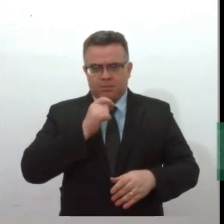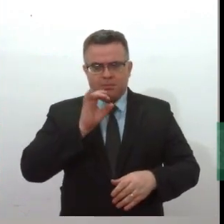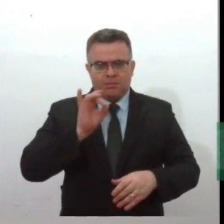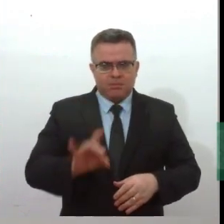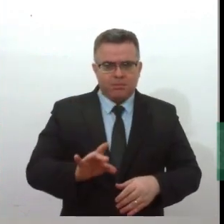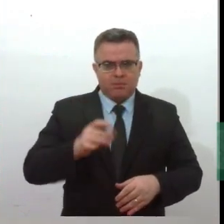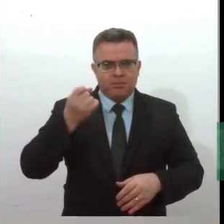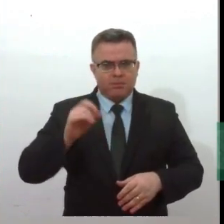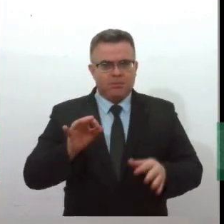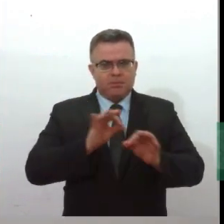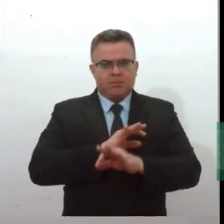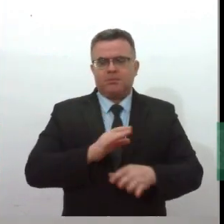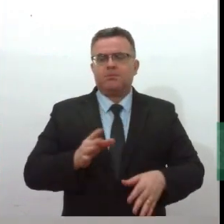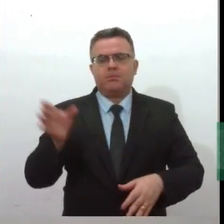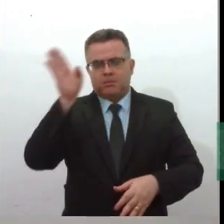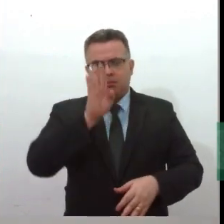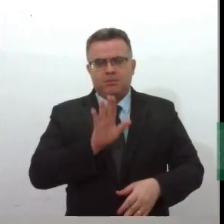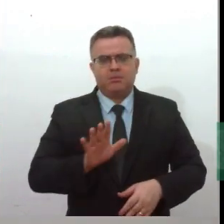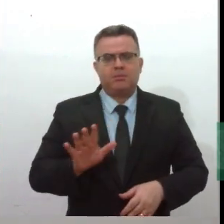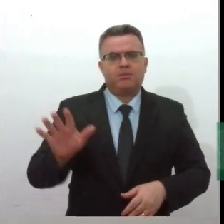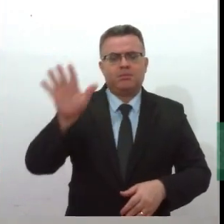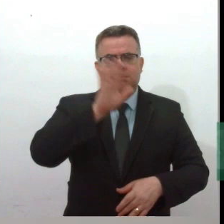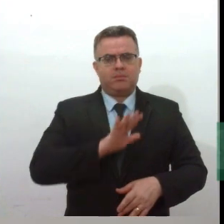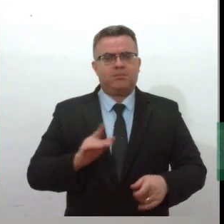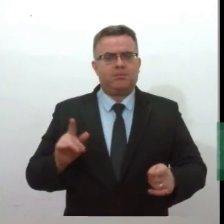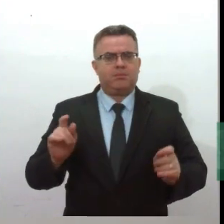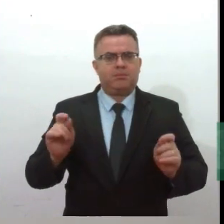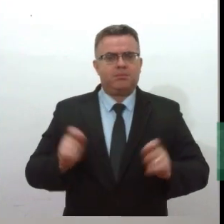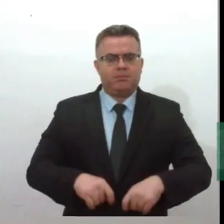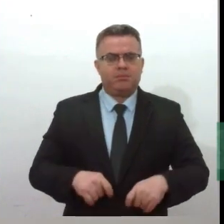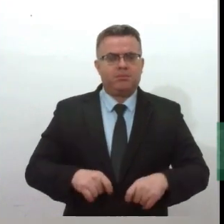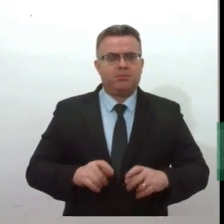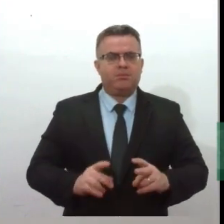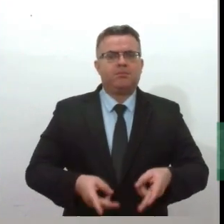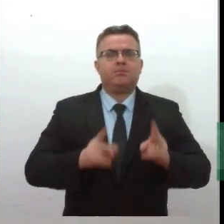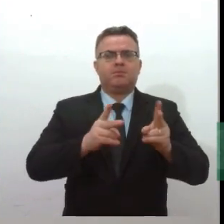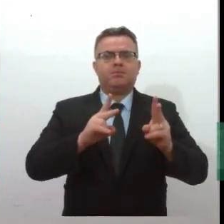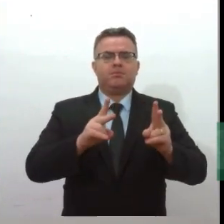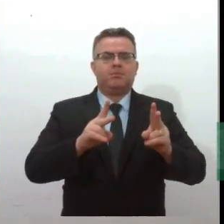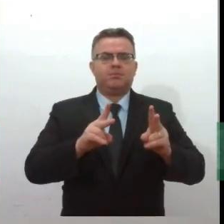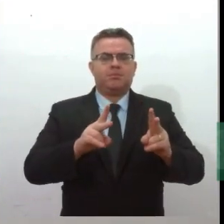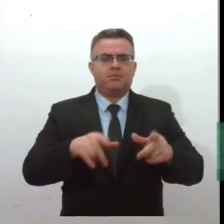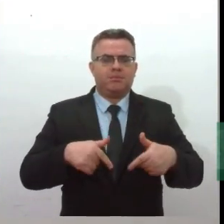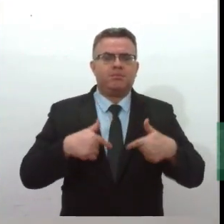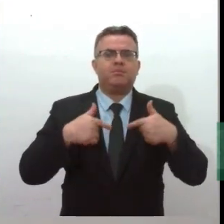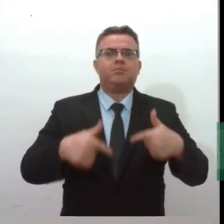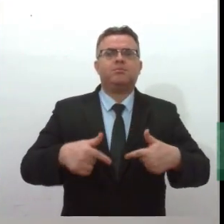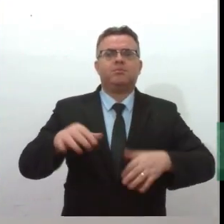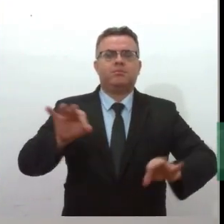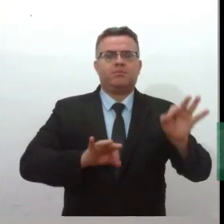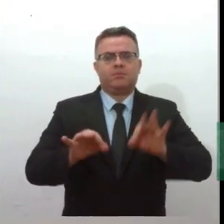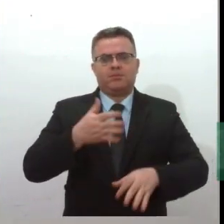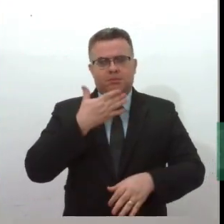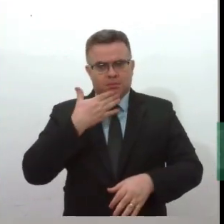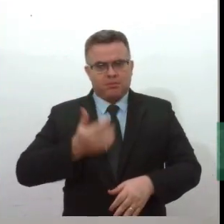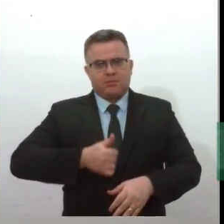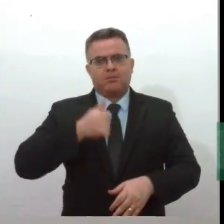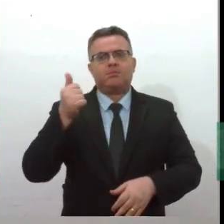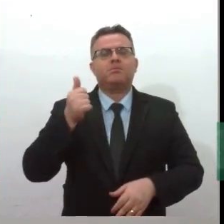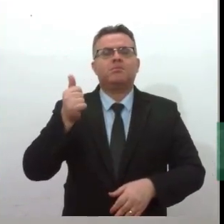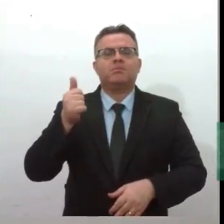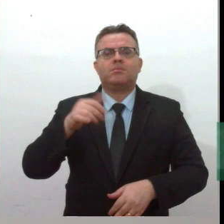cip mas em todo Brasil para que a gente possa efetivamente se fazer um controle né a gente vai visar o bem-estar